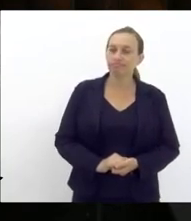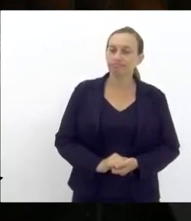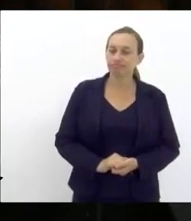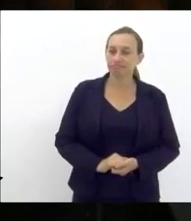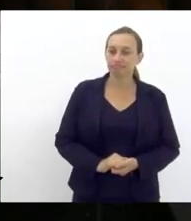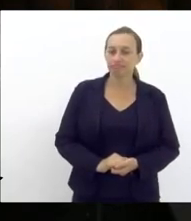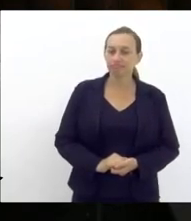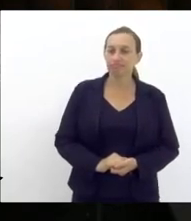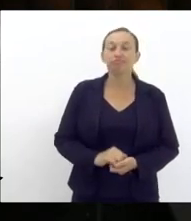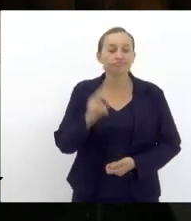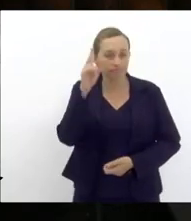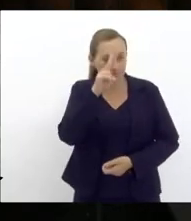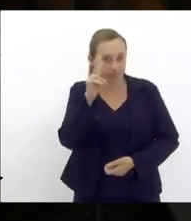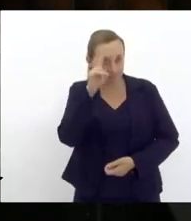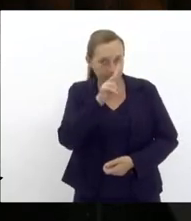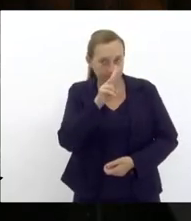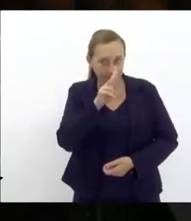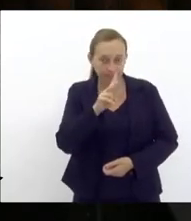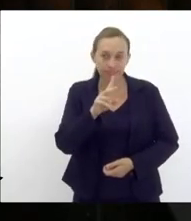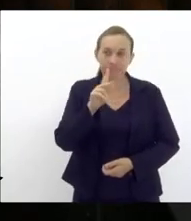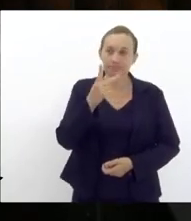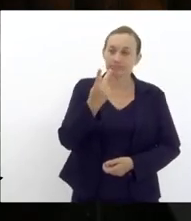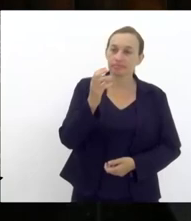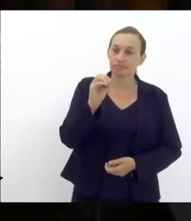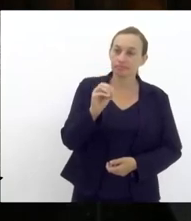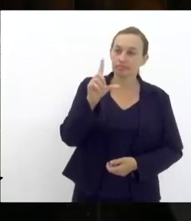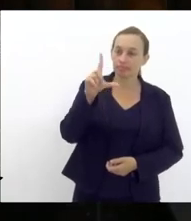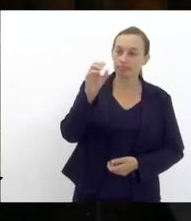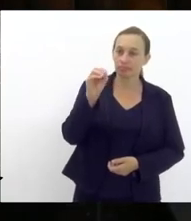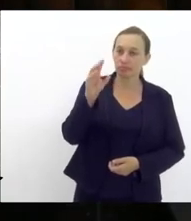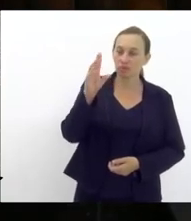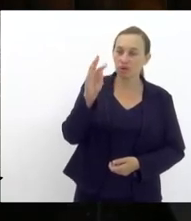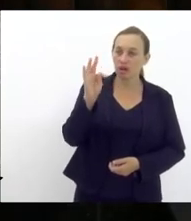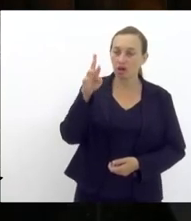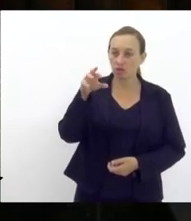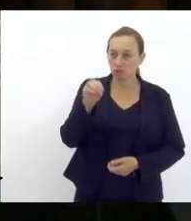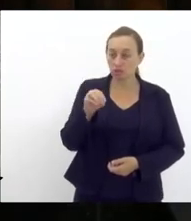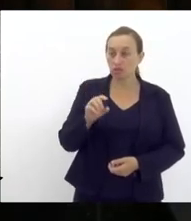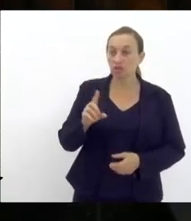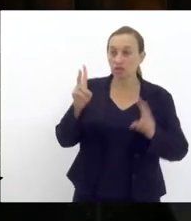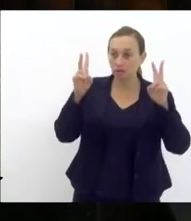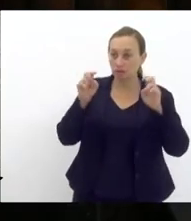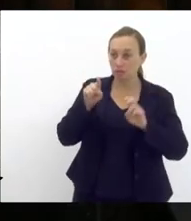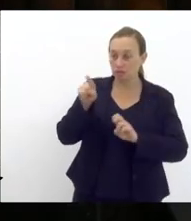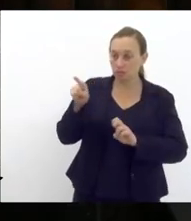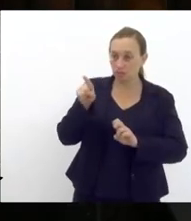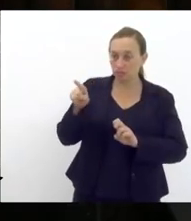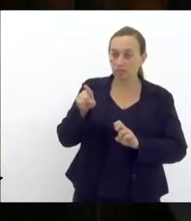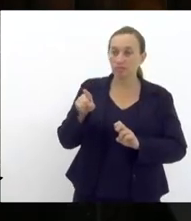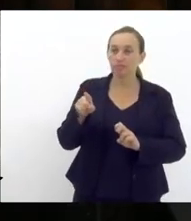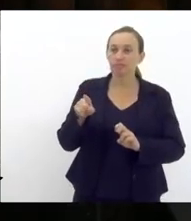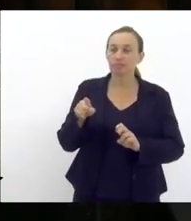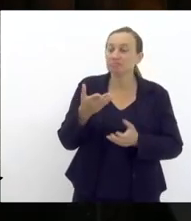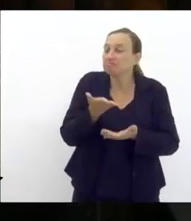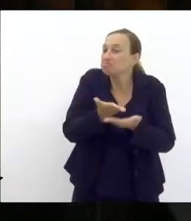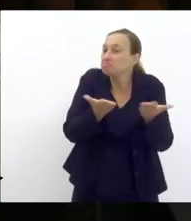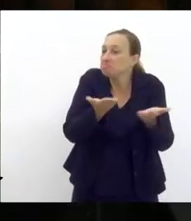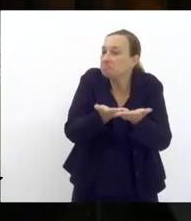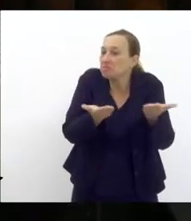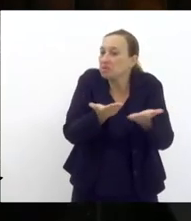nos lembrar do local para que fatos como aquele de perda